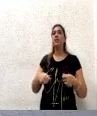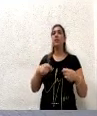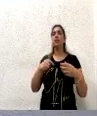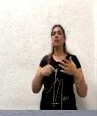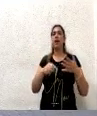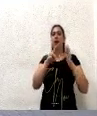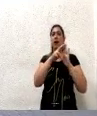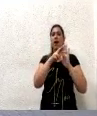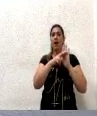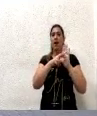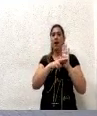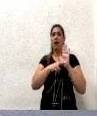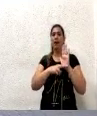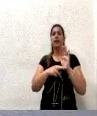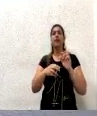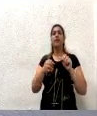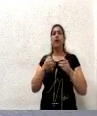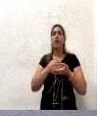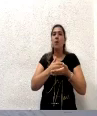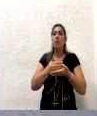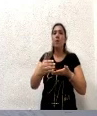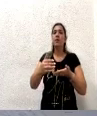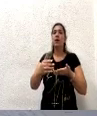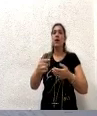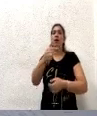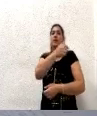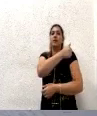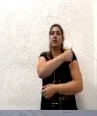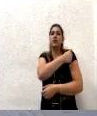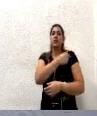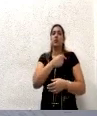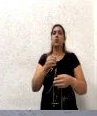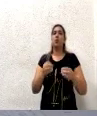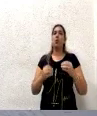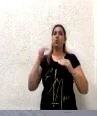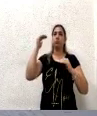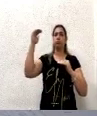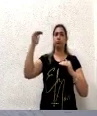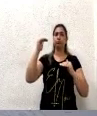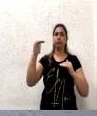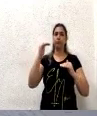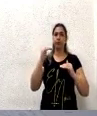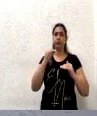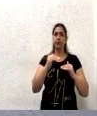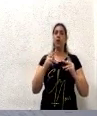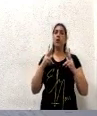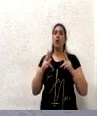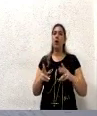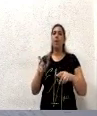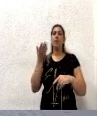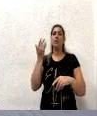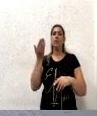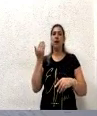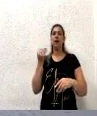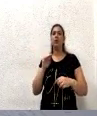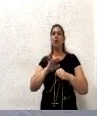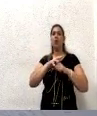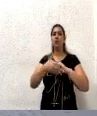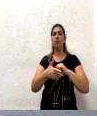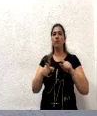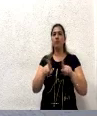para poder iniciar essa vacina de forma escalonada, assim como foi feita no Covid também. No Covid, de uma forma